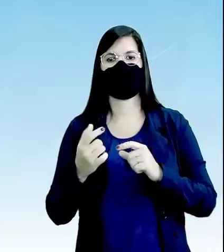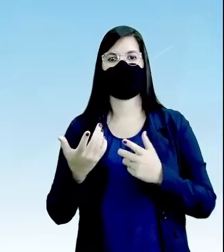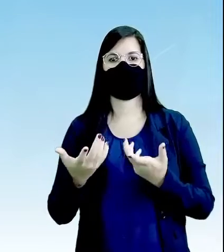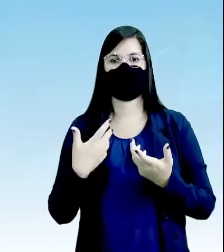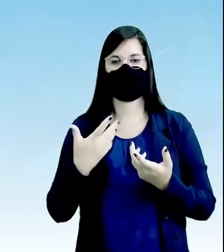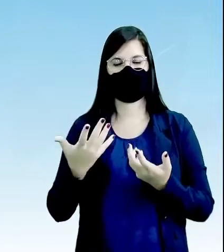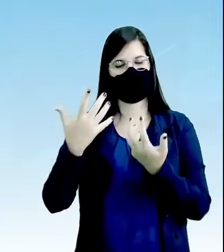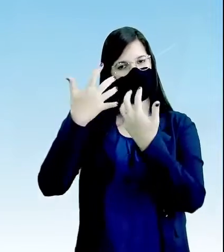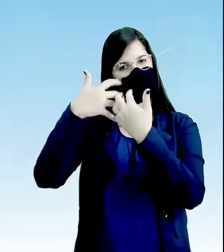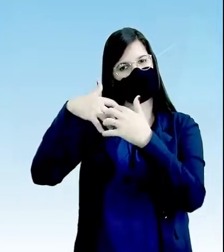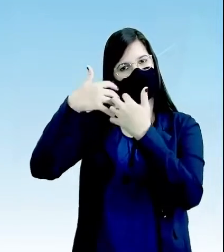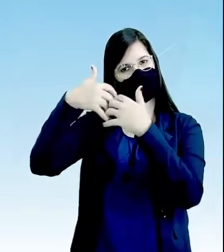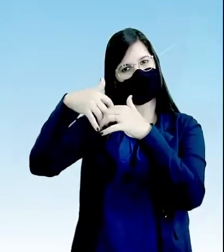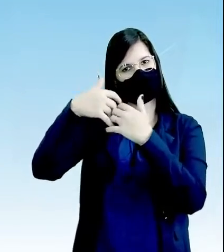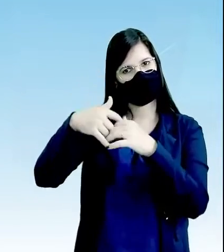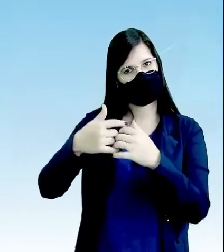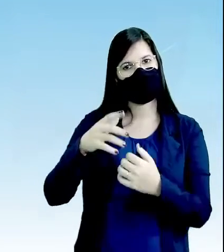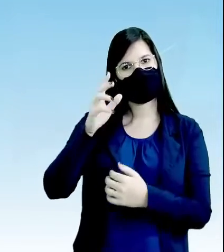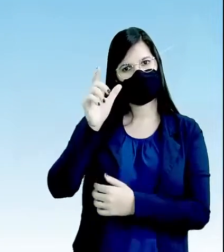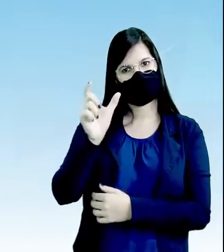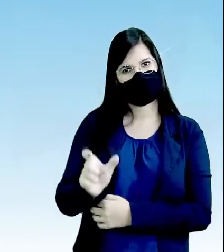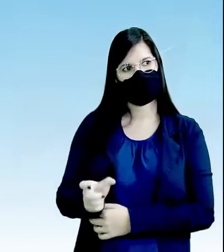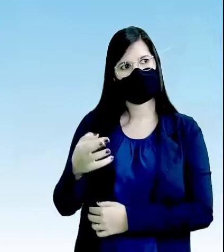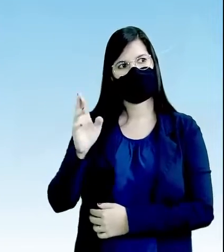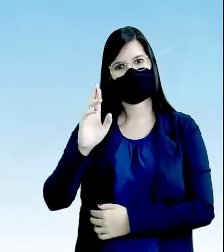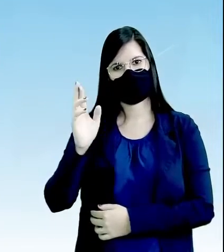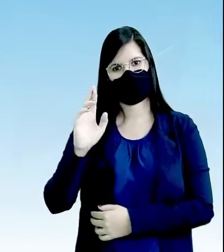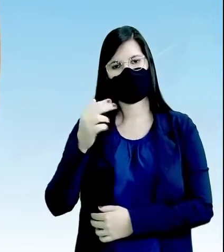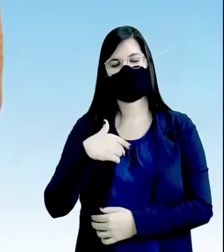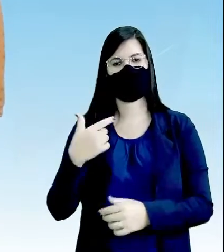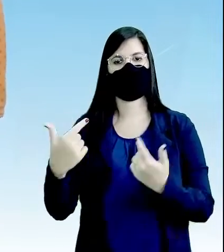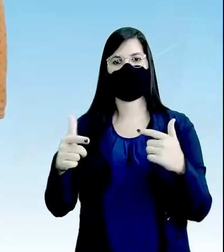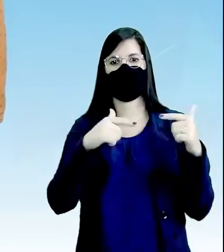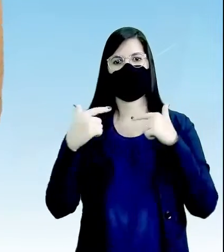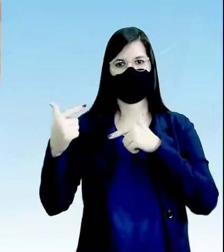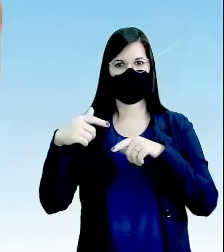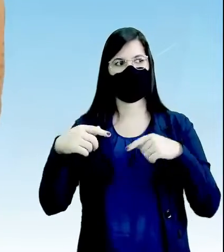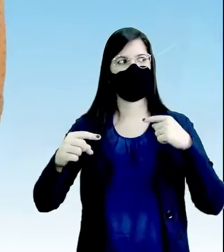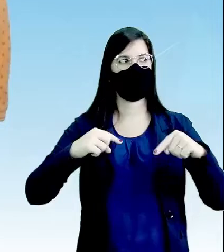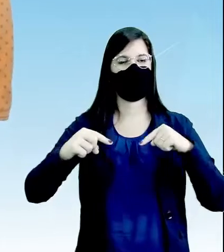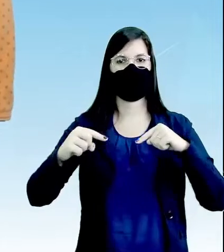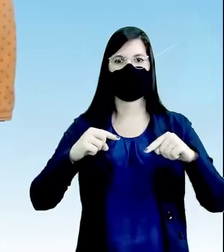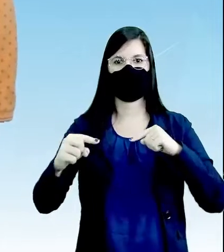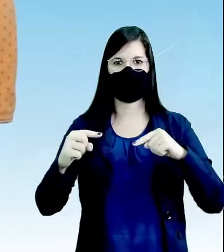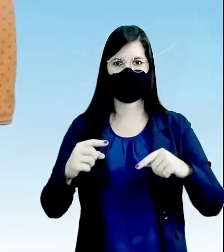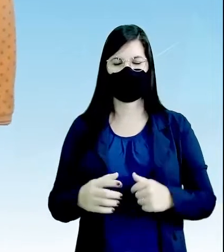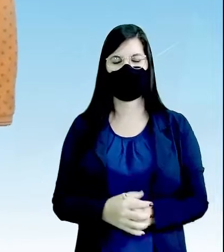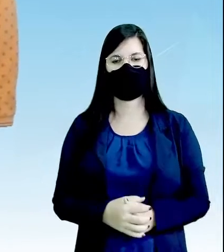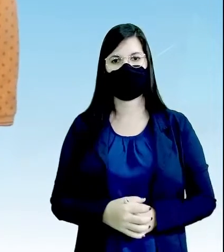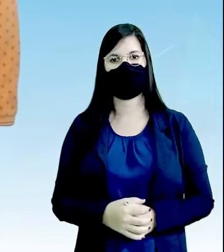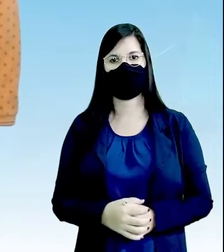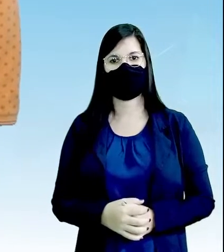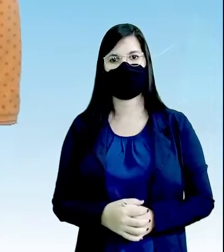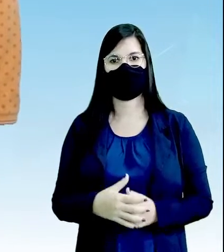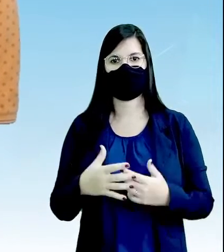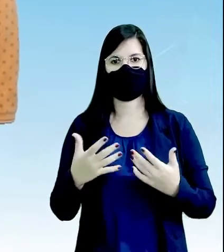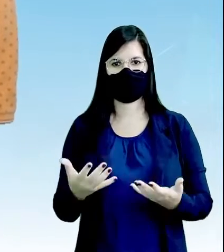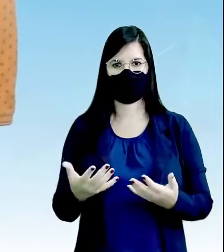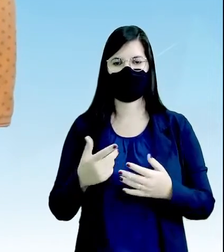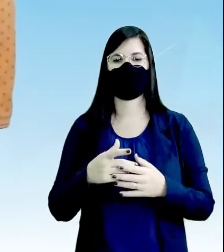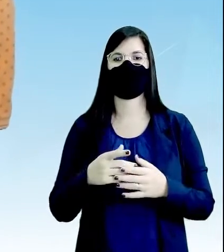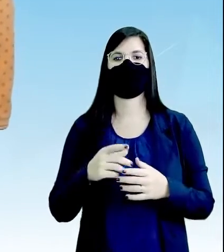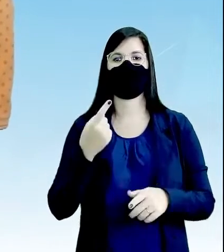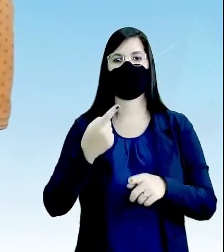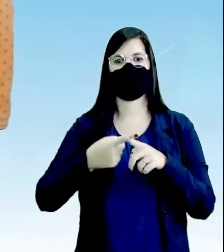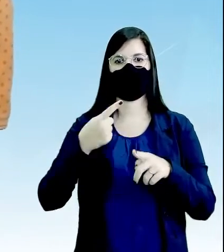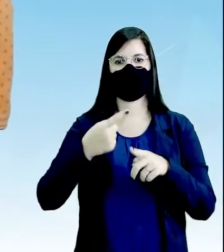uma reflexão, ele era religioso, né? Mas tinha uma atuação política, né? Consciente. Não é isso? Não é, Exatamente, exatamente. isso me lembra que não é porque